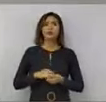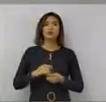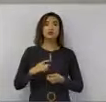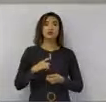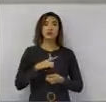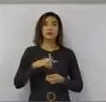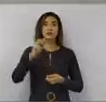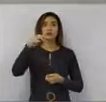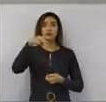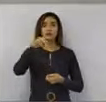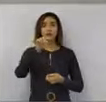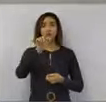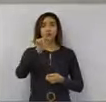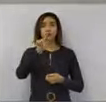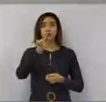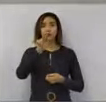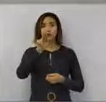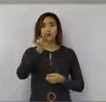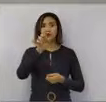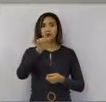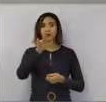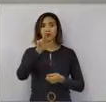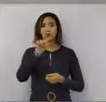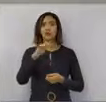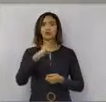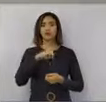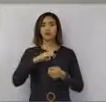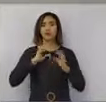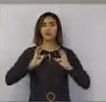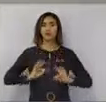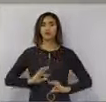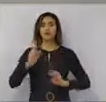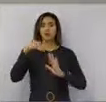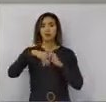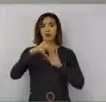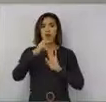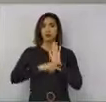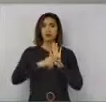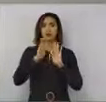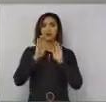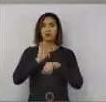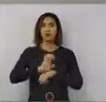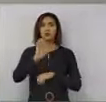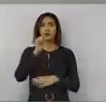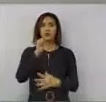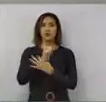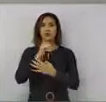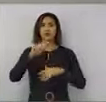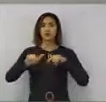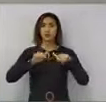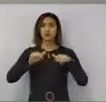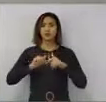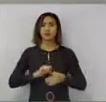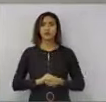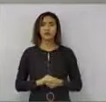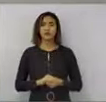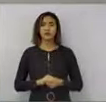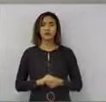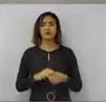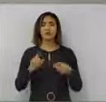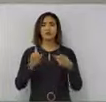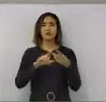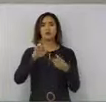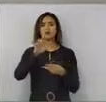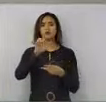Nogueira. Ela é consultora técnica também do projeto, engenheira sanitarista e especialista em segurança do trabalho. O Rafael